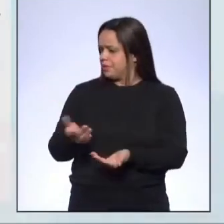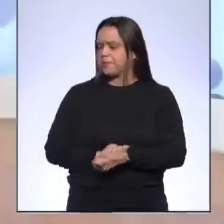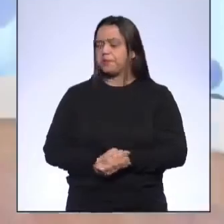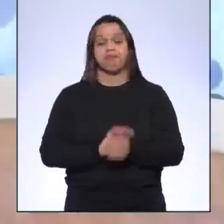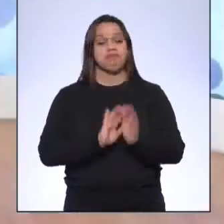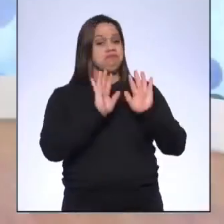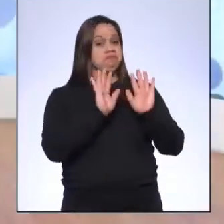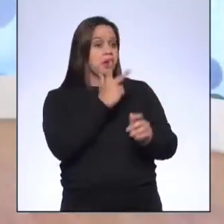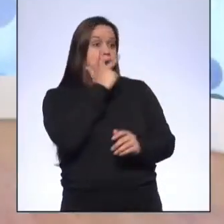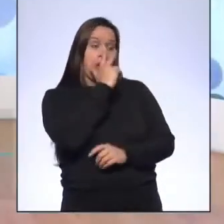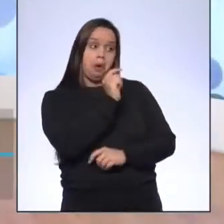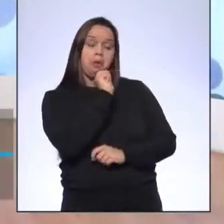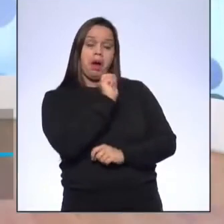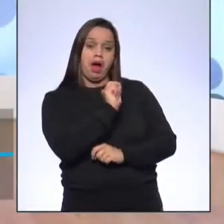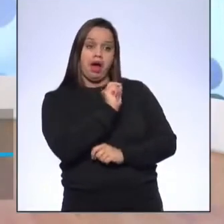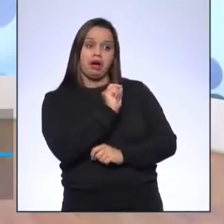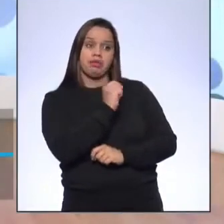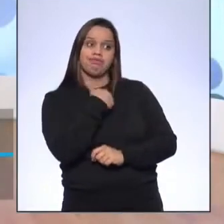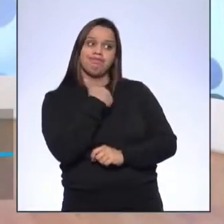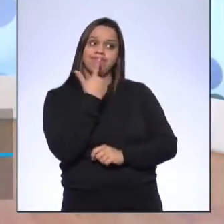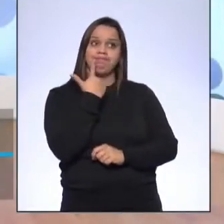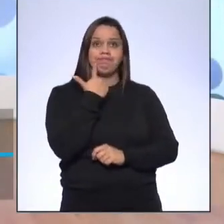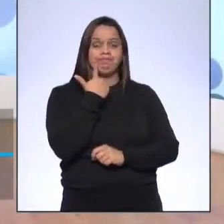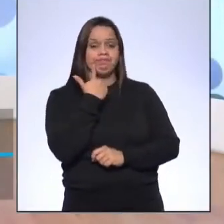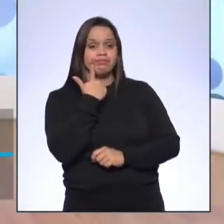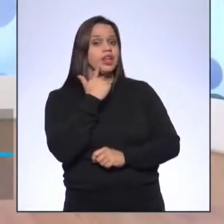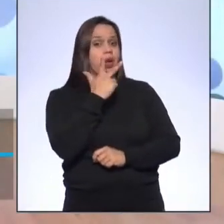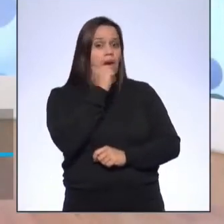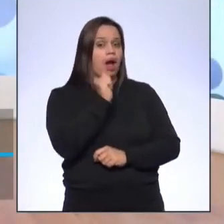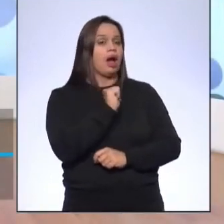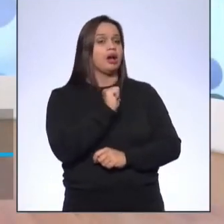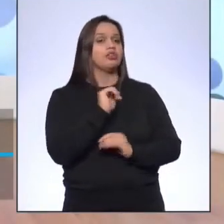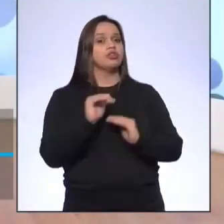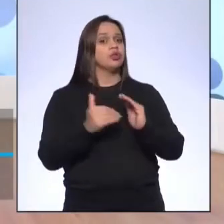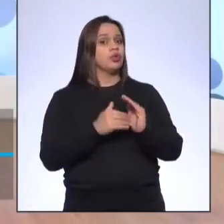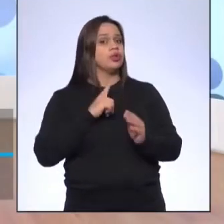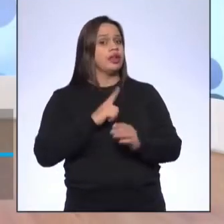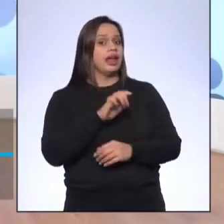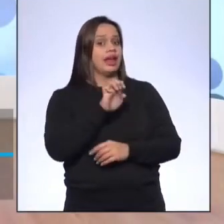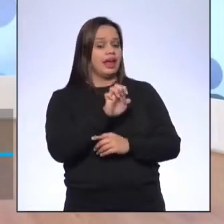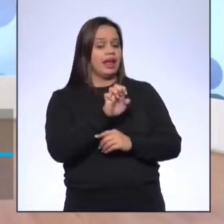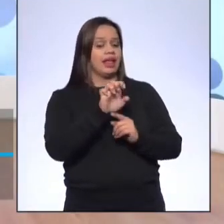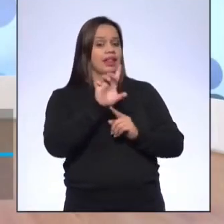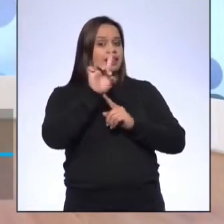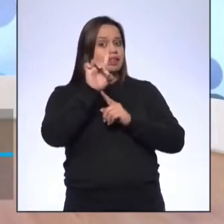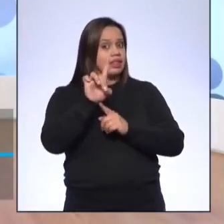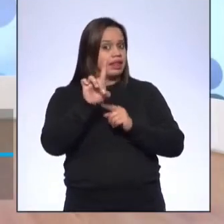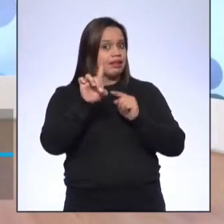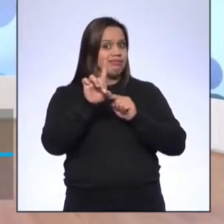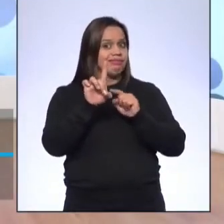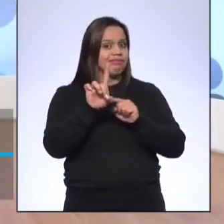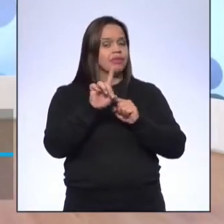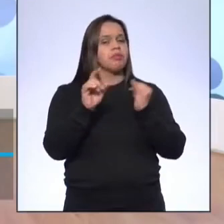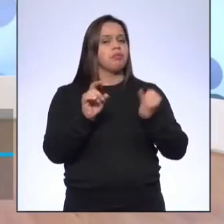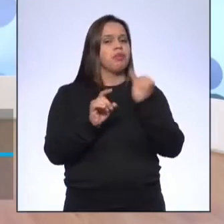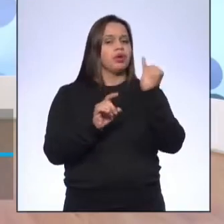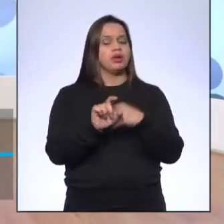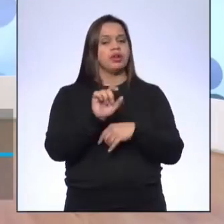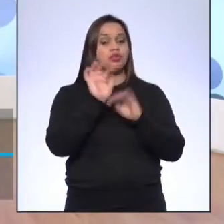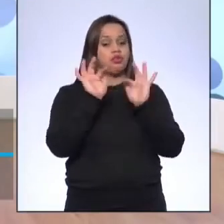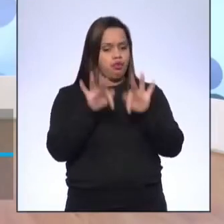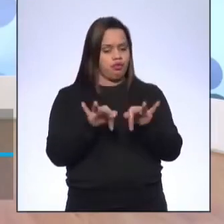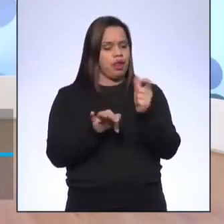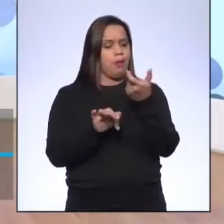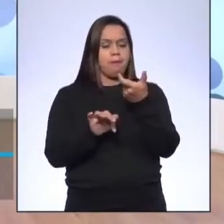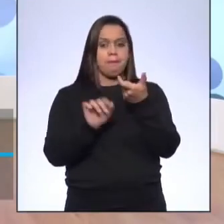acho que todas elas, eu sou muito modesto, então todas elas têm ED no final, então é muito importante o ED, hein, ó. O ED no final